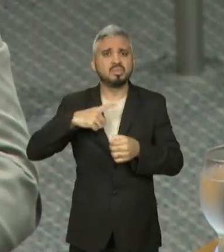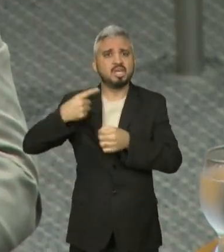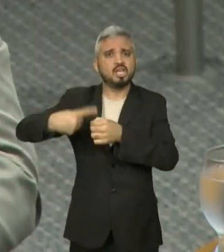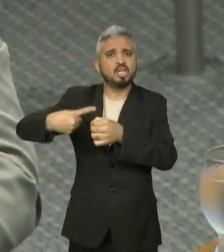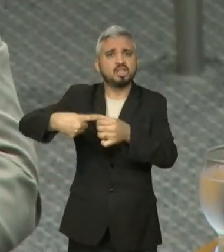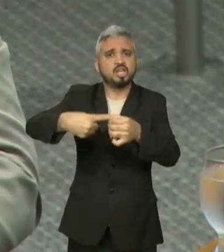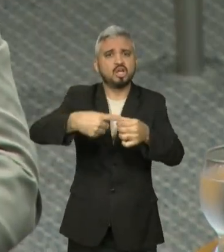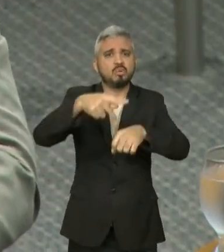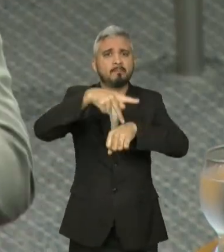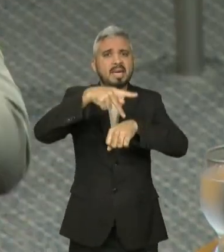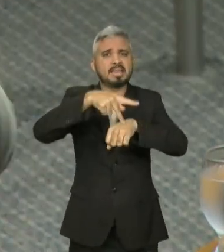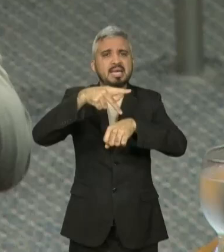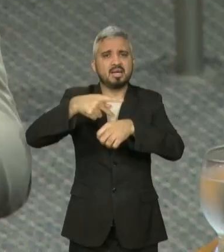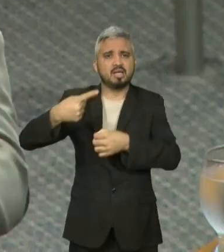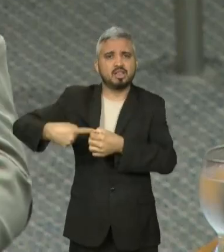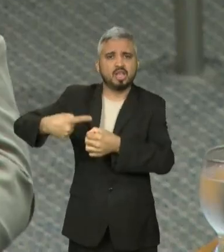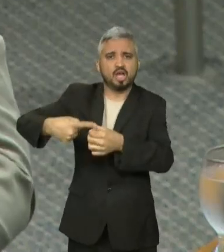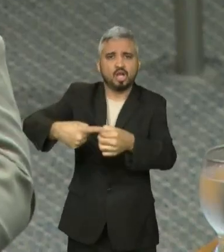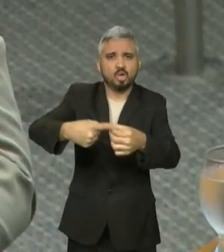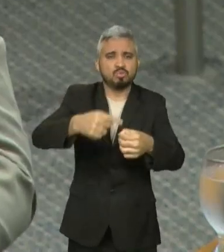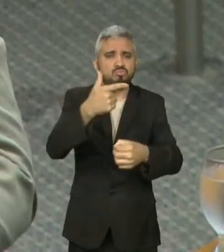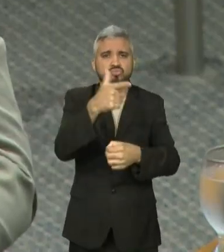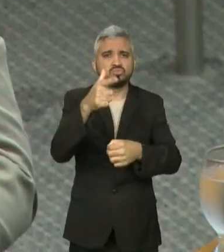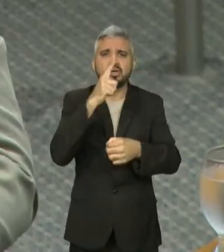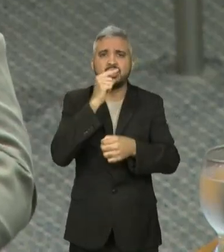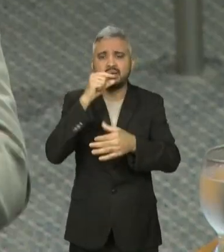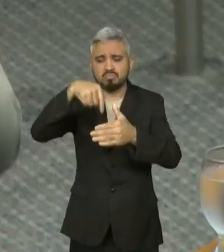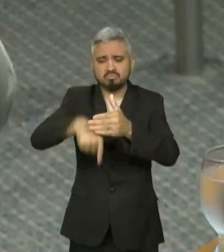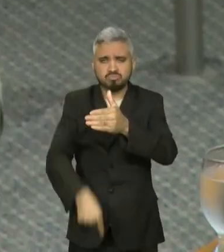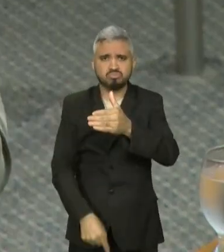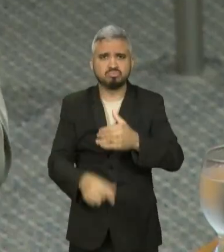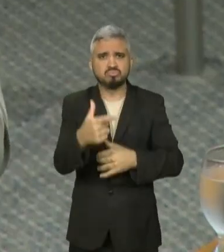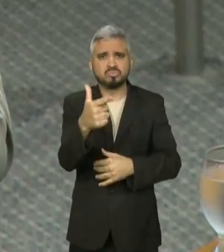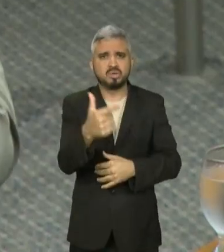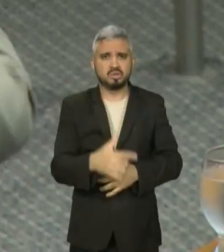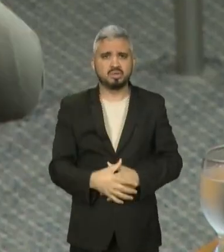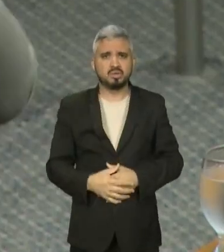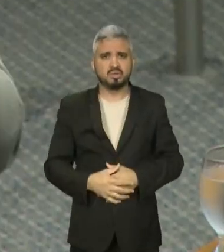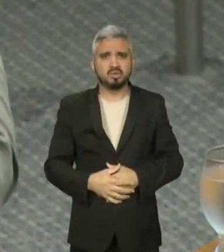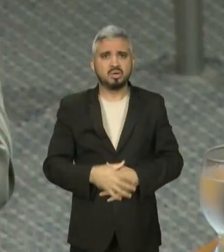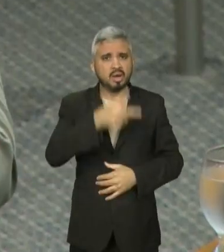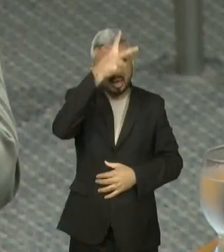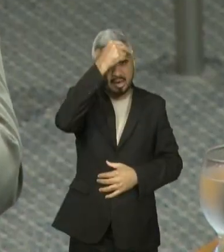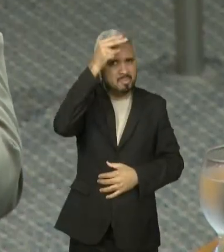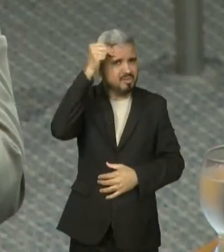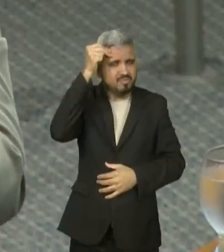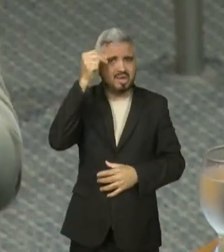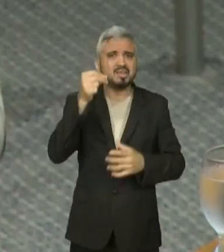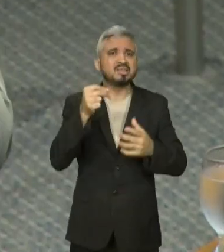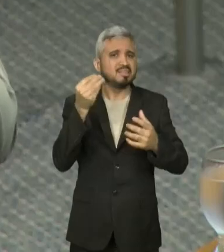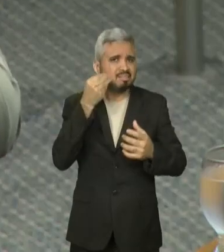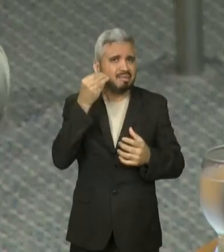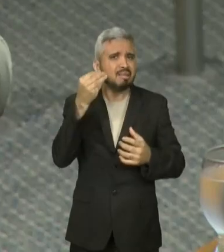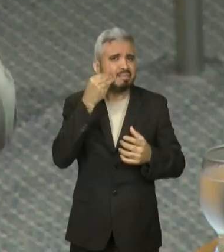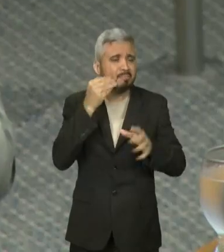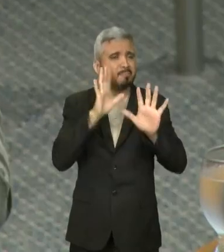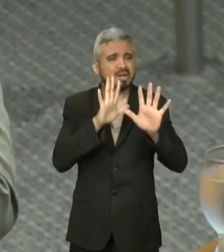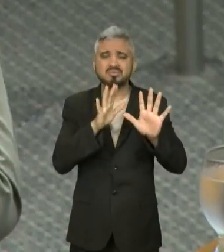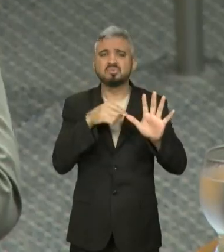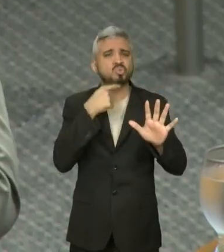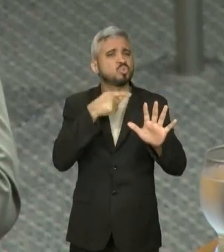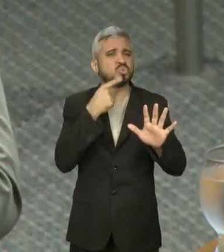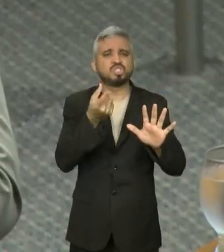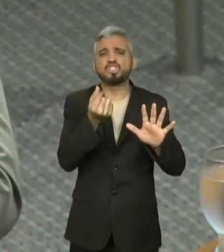precisando de poço artesiano. A prefeita não conseguiu colocar todos, mas você consegue um. Se você conseguir um, pode ter certeza que eu